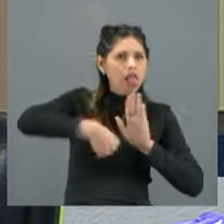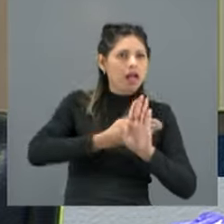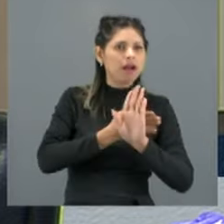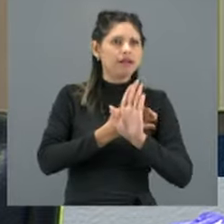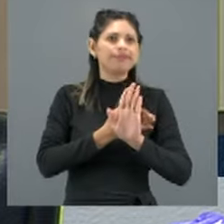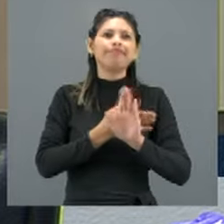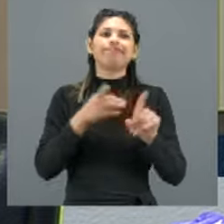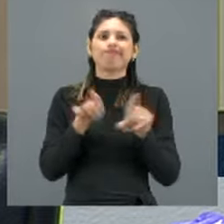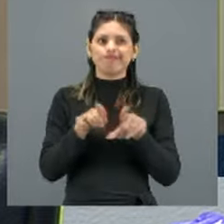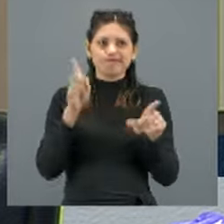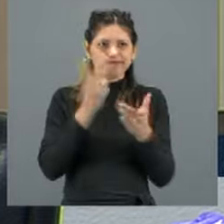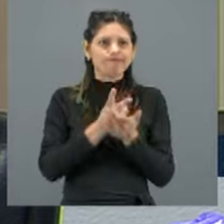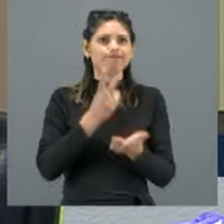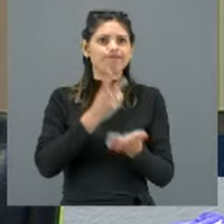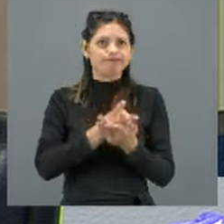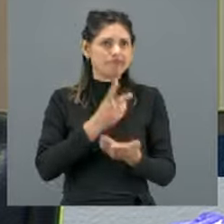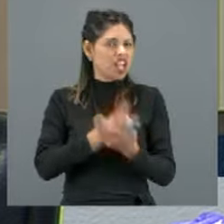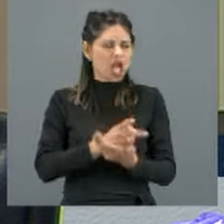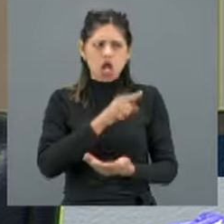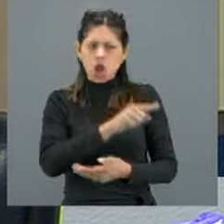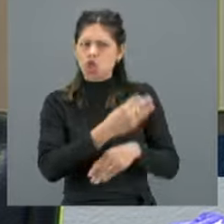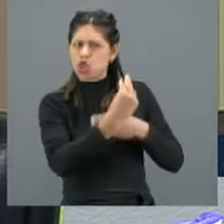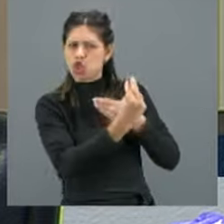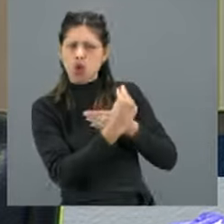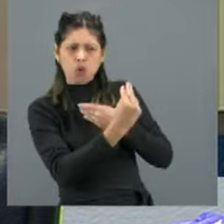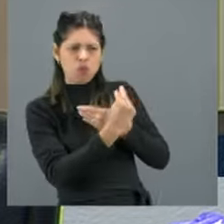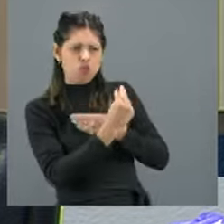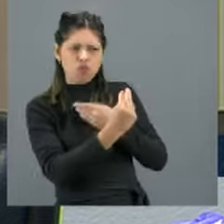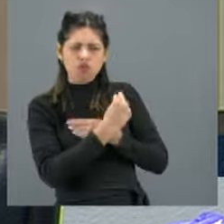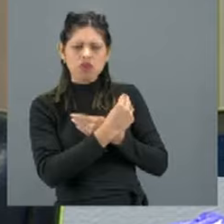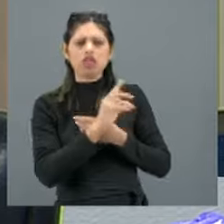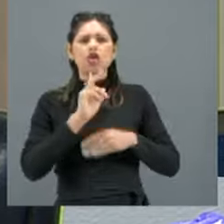A FUNAI não cuida dos indígenas.